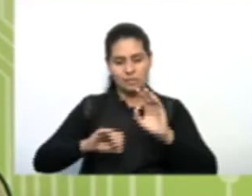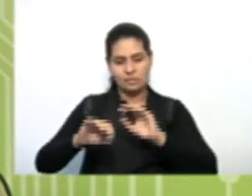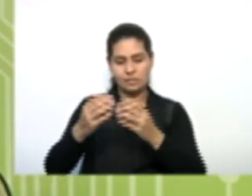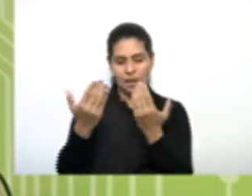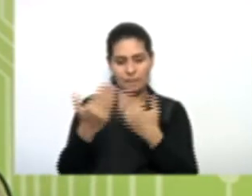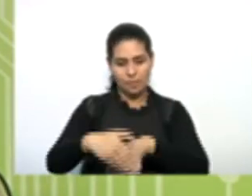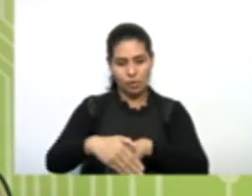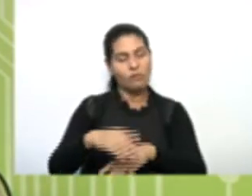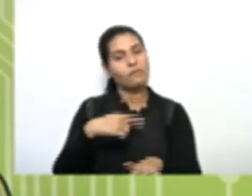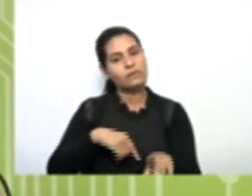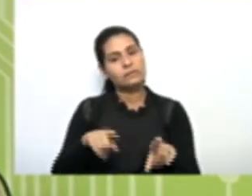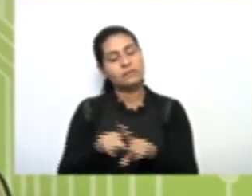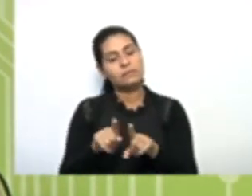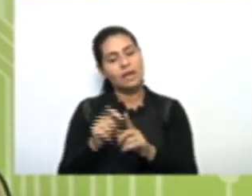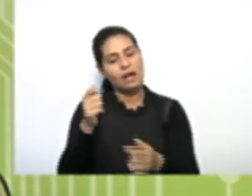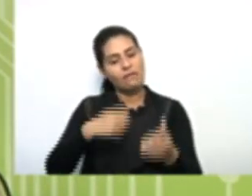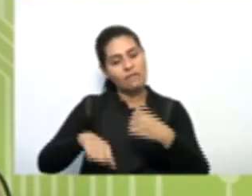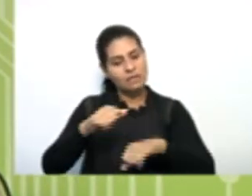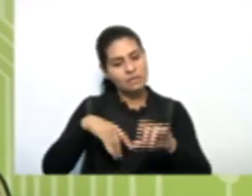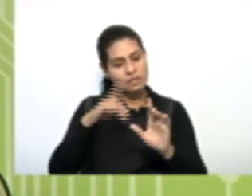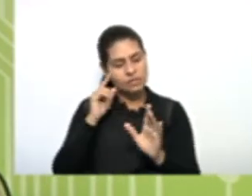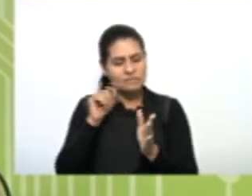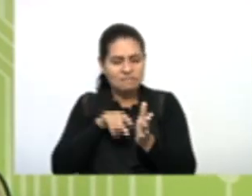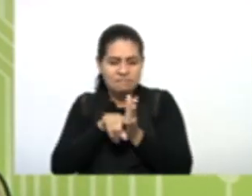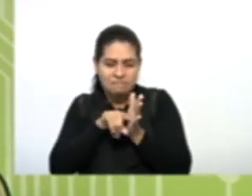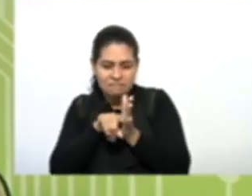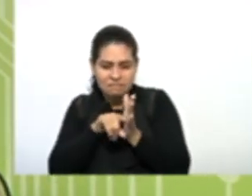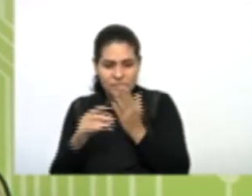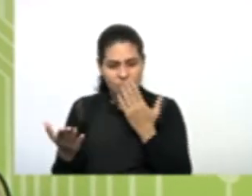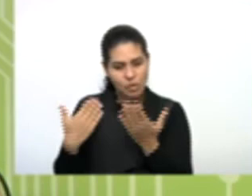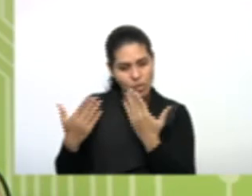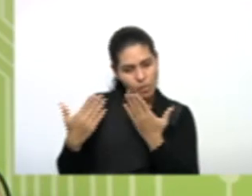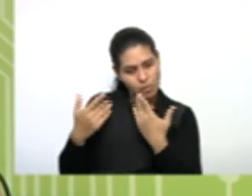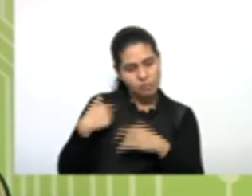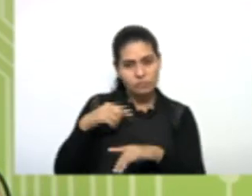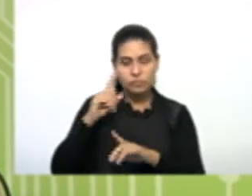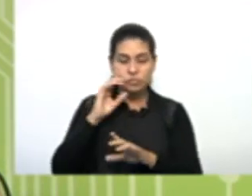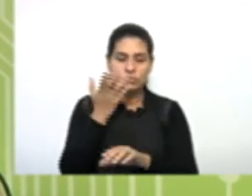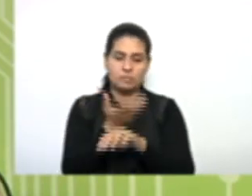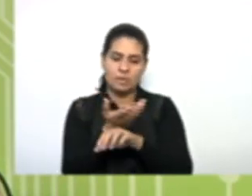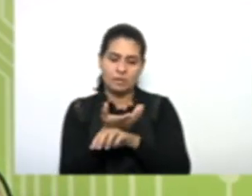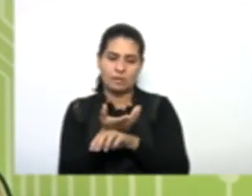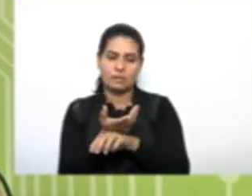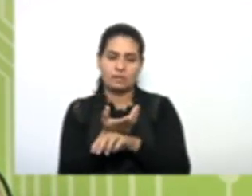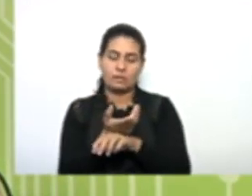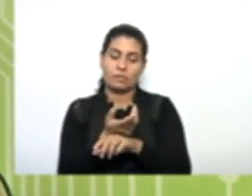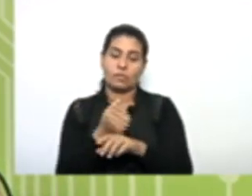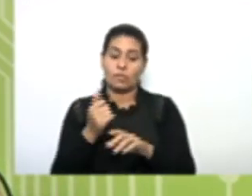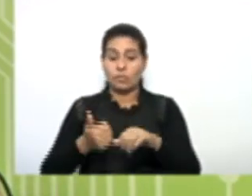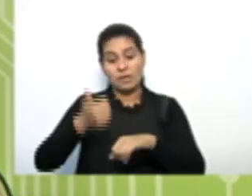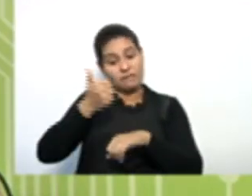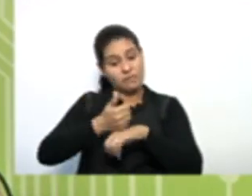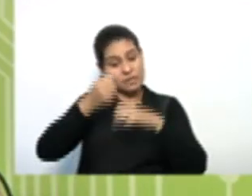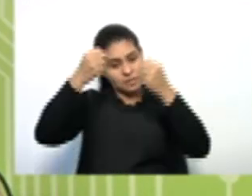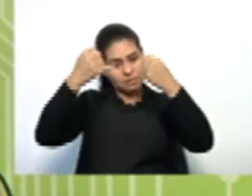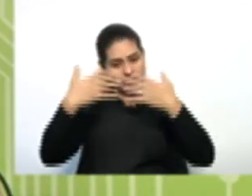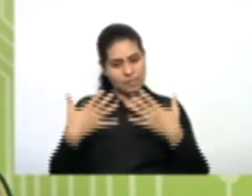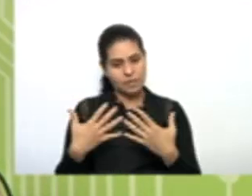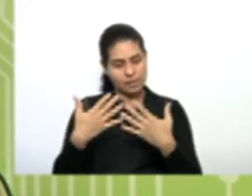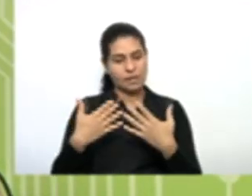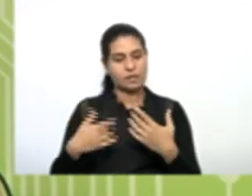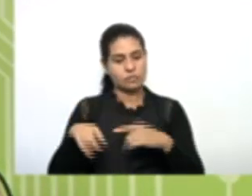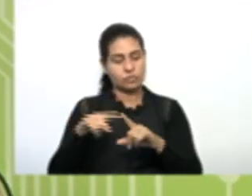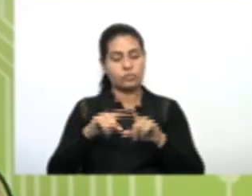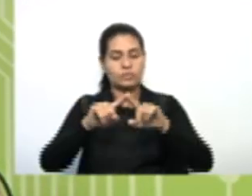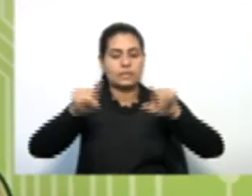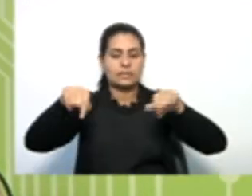avaliações da disciplina, fizemos uma análise bastante comparando assim, esse conteúdo, pegando o que foi feito nas atividades